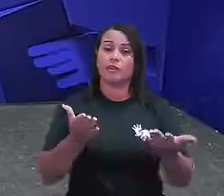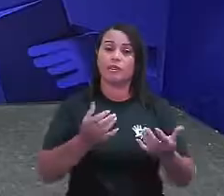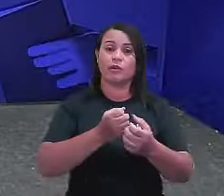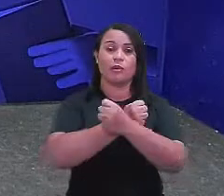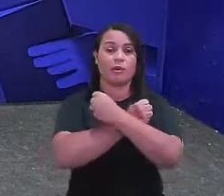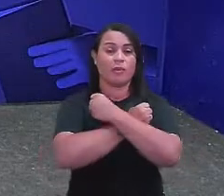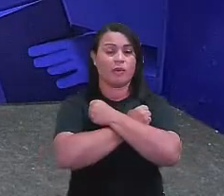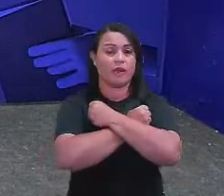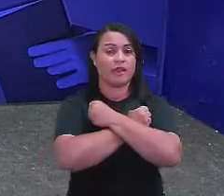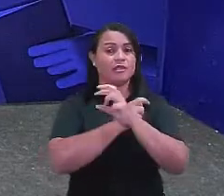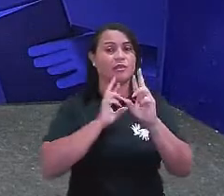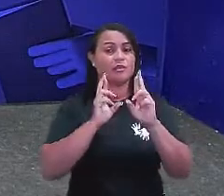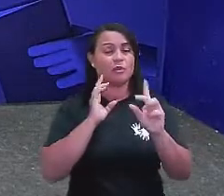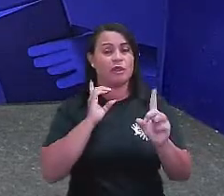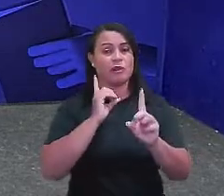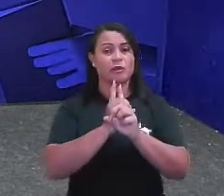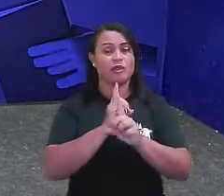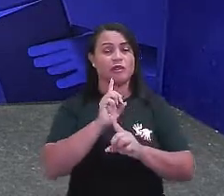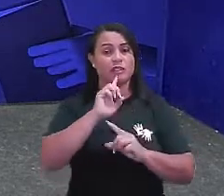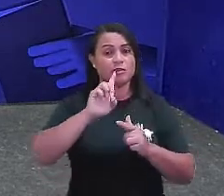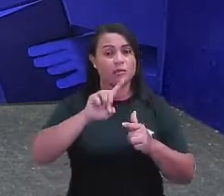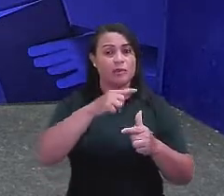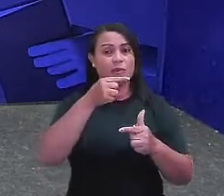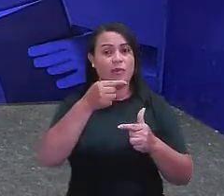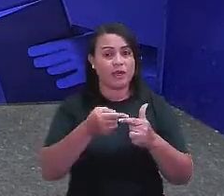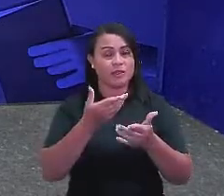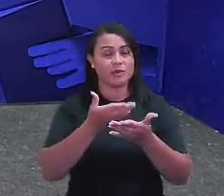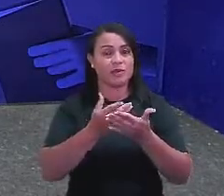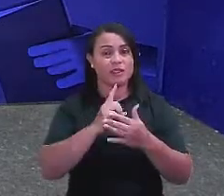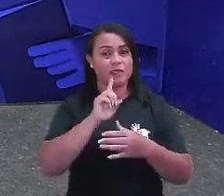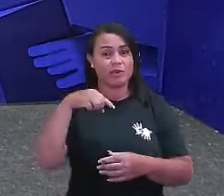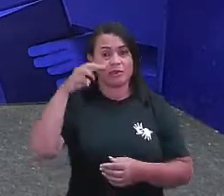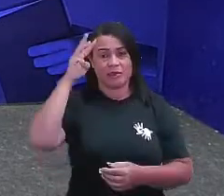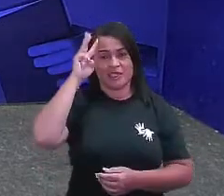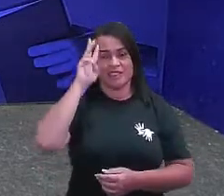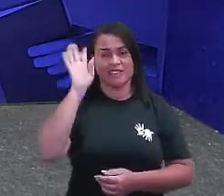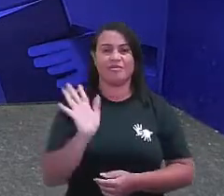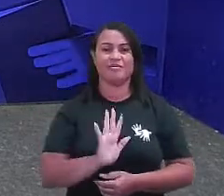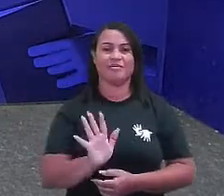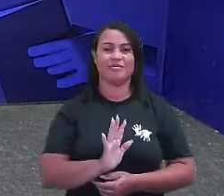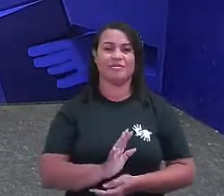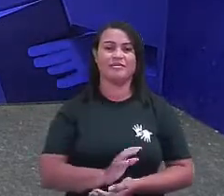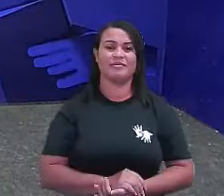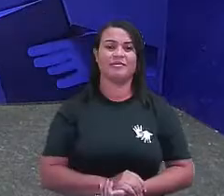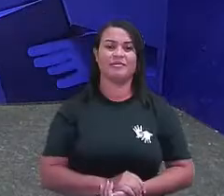E eu espero encontrá-los mais uma vez na próxima terça. Até lá!